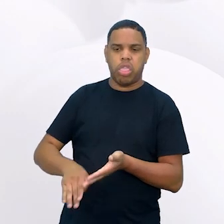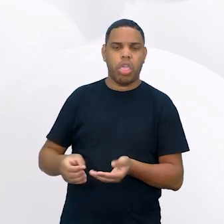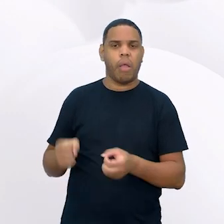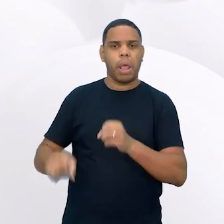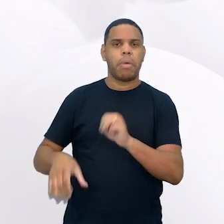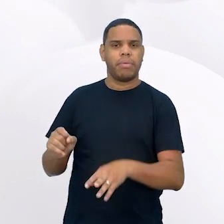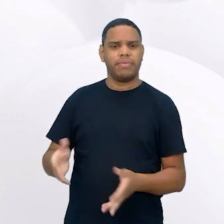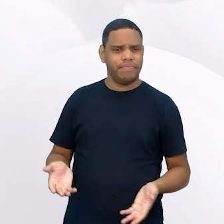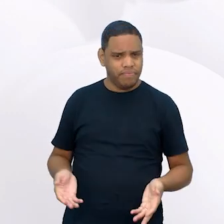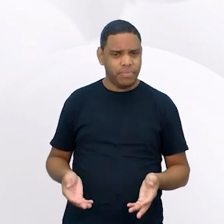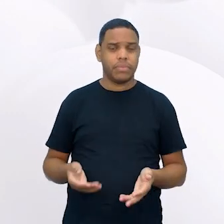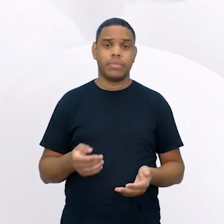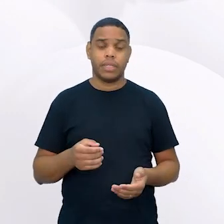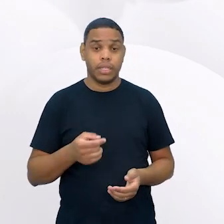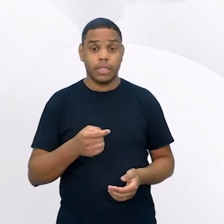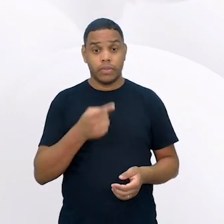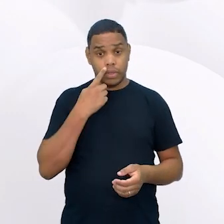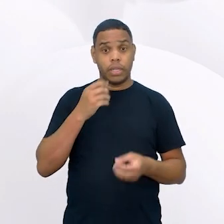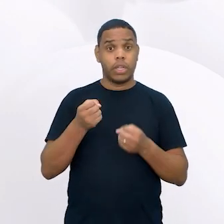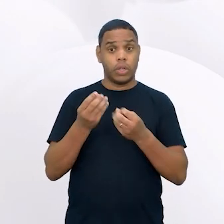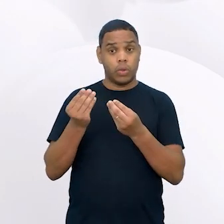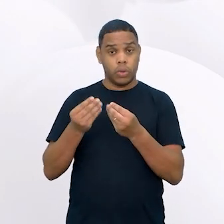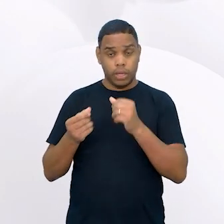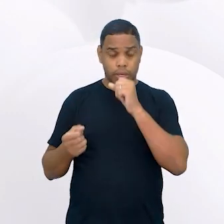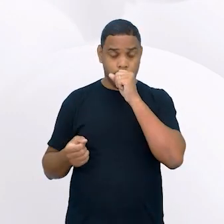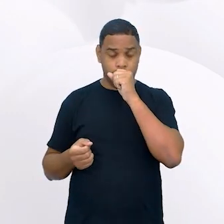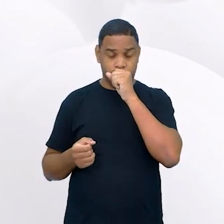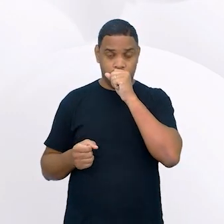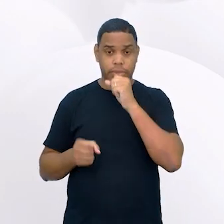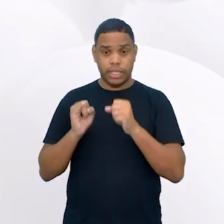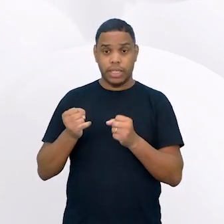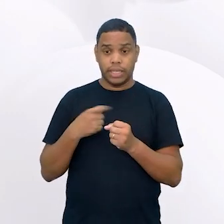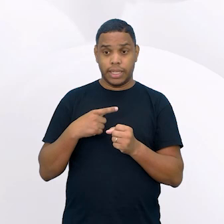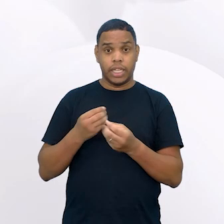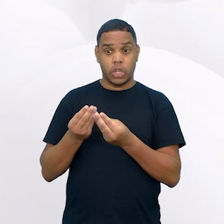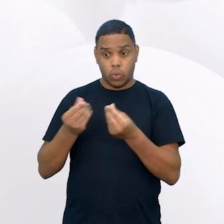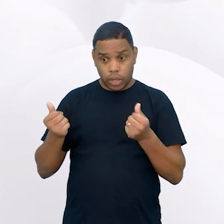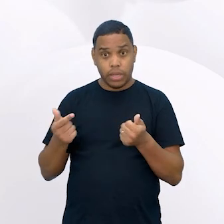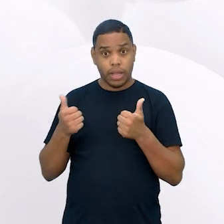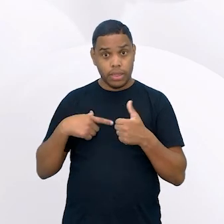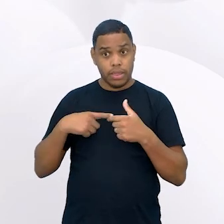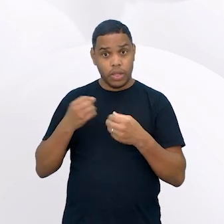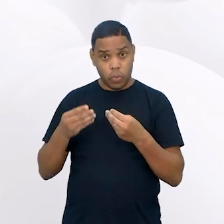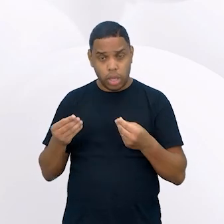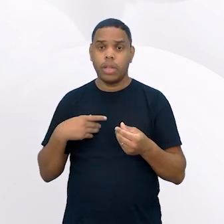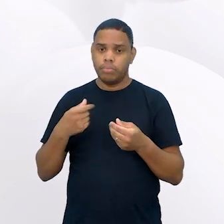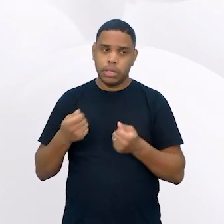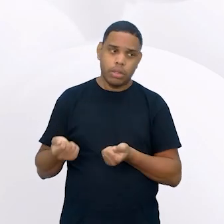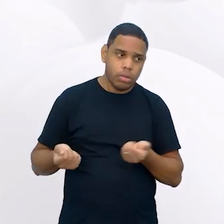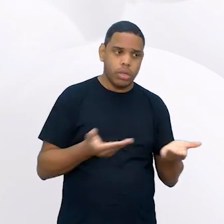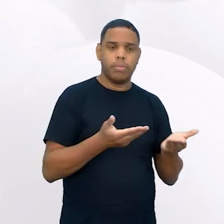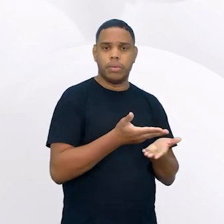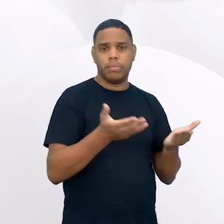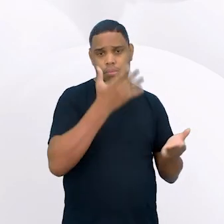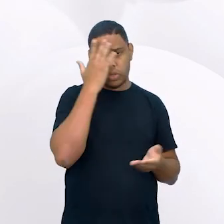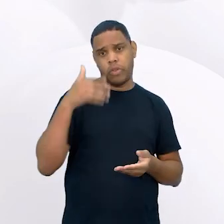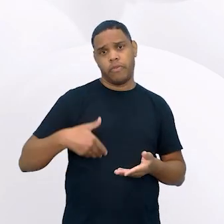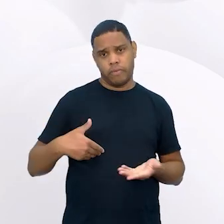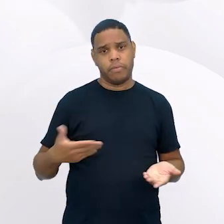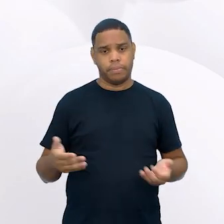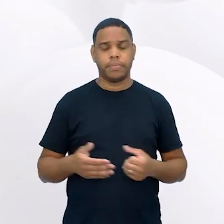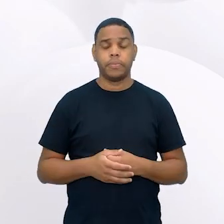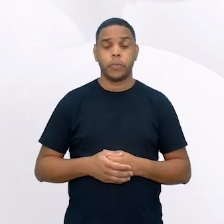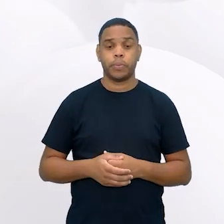uma qualidade do que é doado e, sim, a gente deve estimular a cultura da doação. E uma outra fala